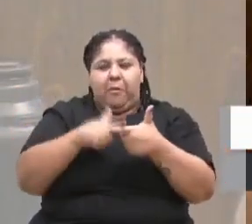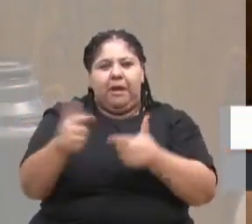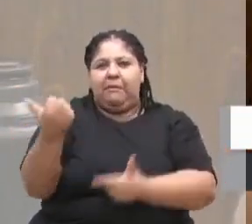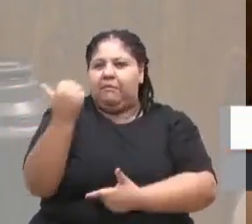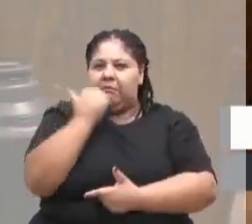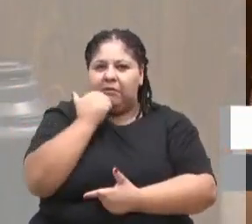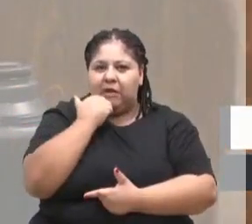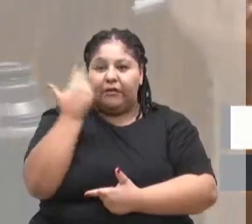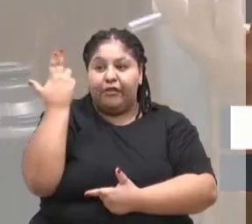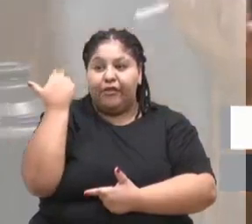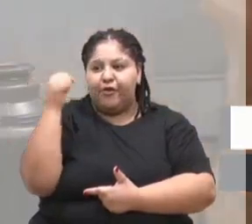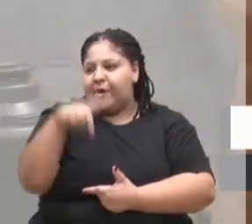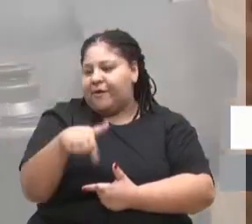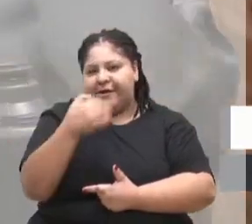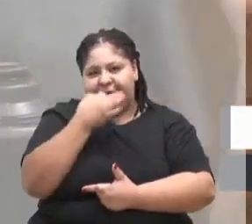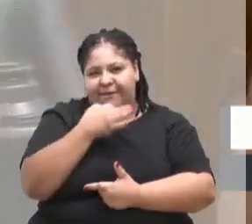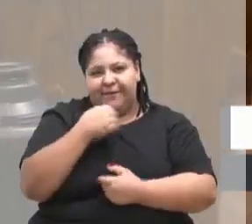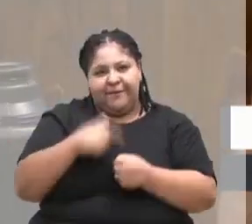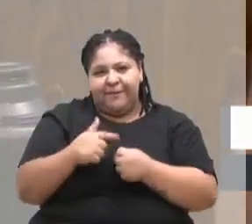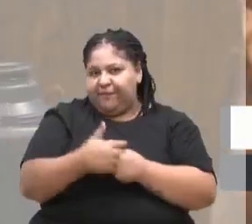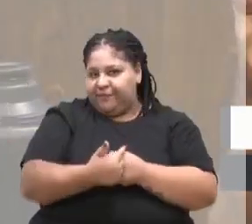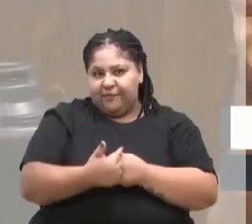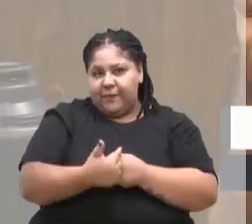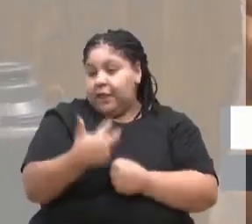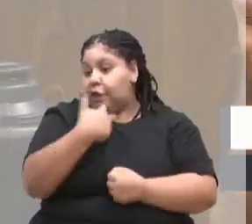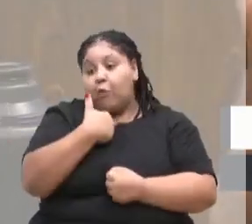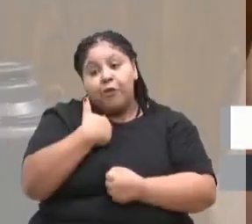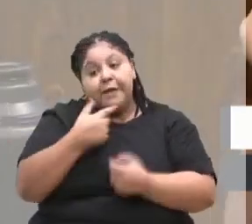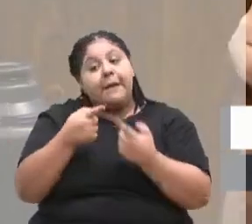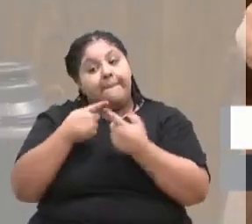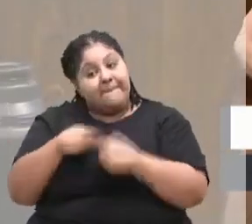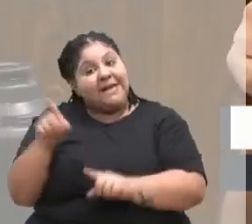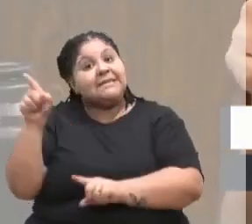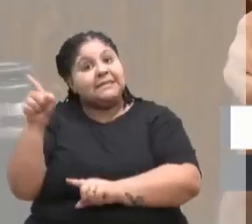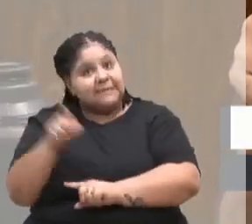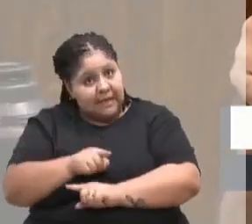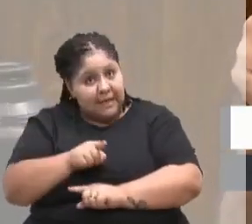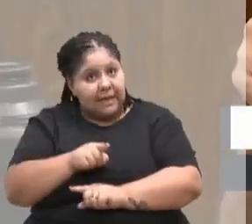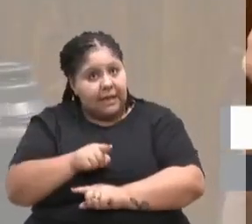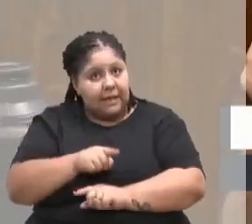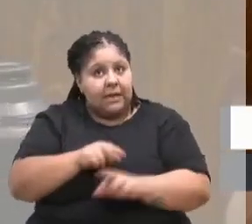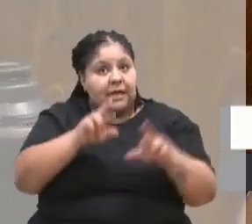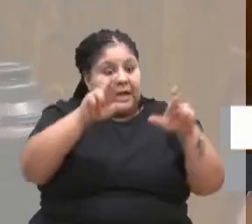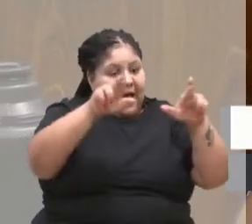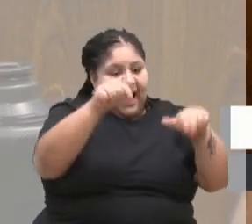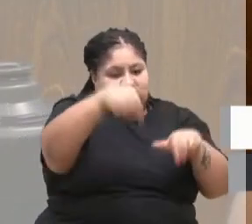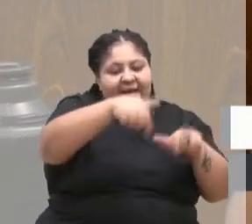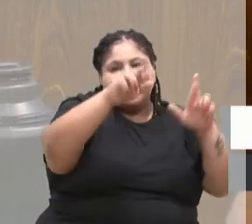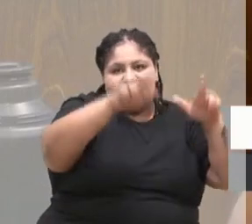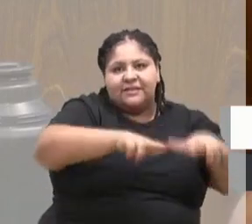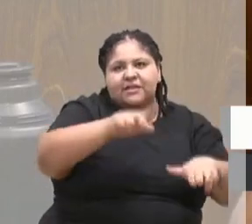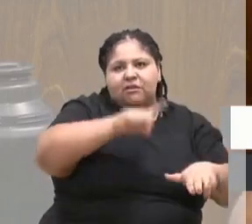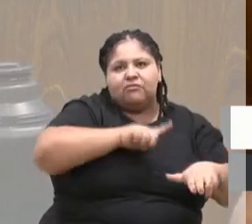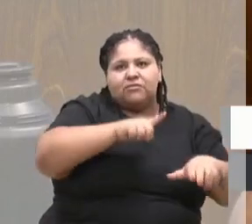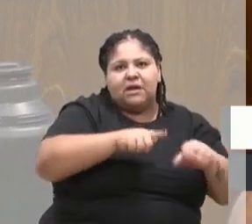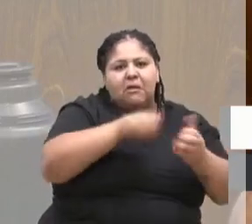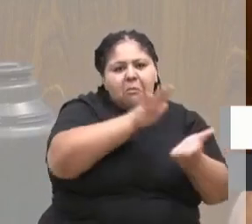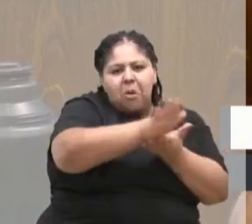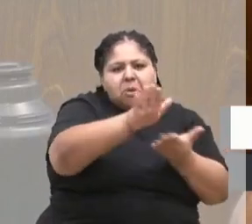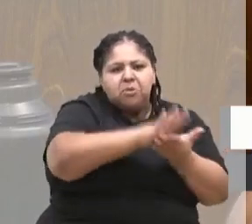da nossa cidade. Não deveria ser, né? Mas principalmente dessa região em que vários lugares são produtores de uva. Mas o senhor